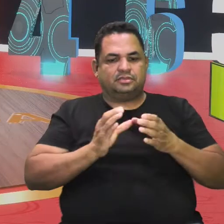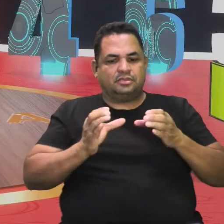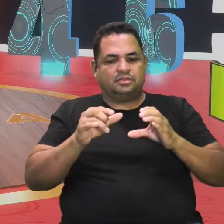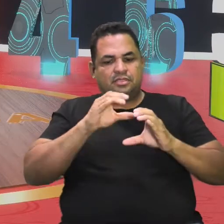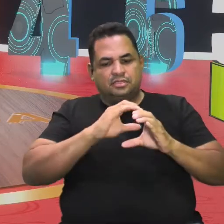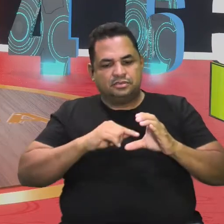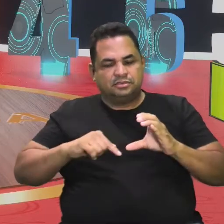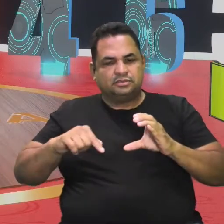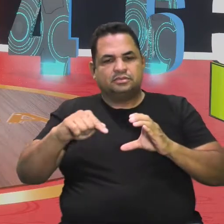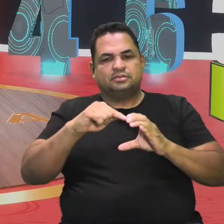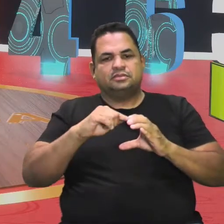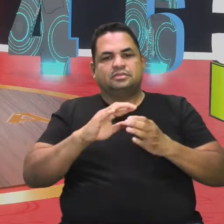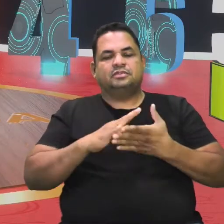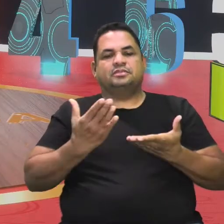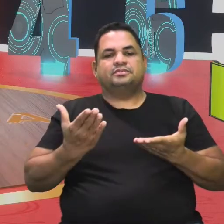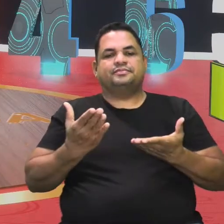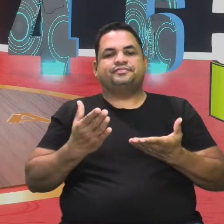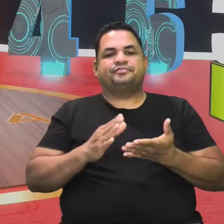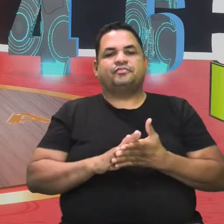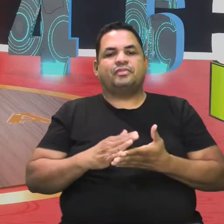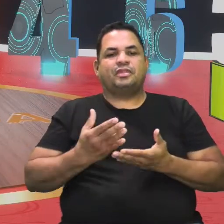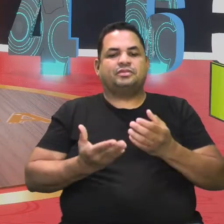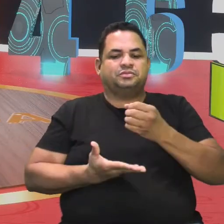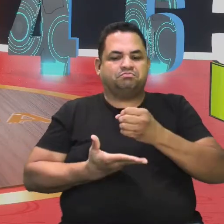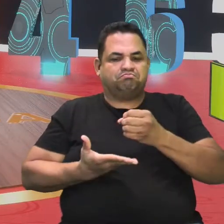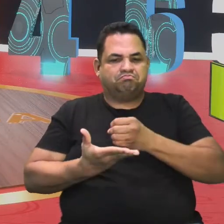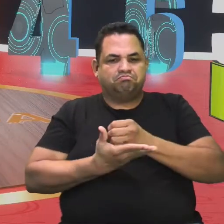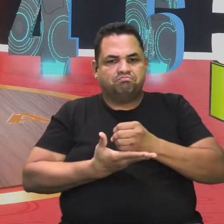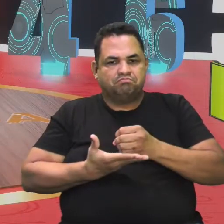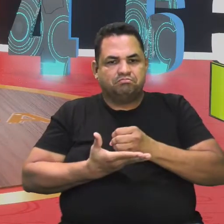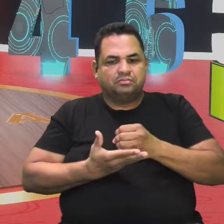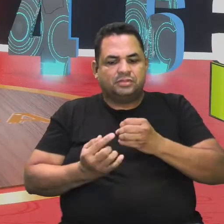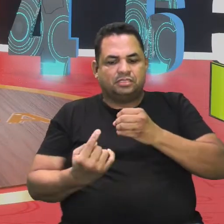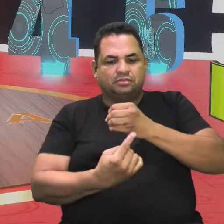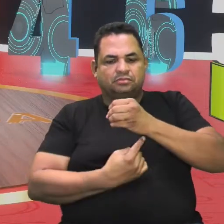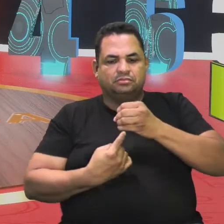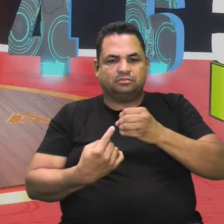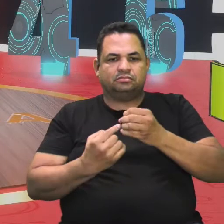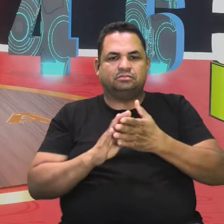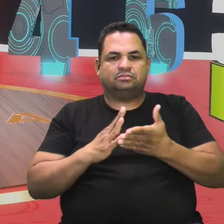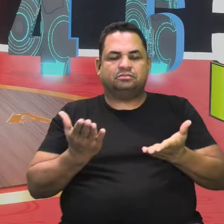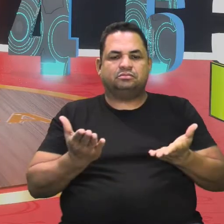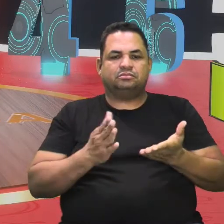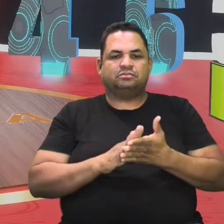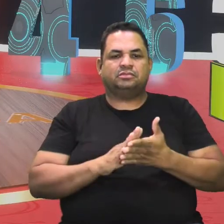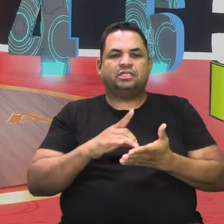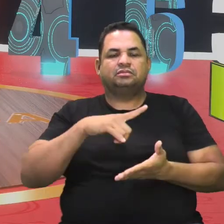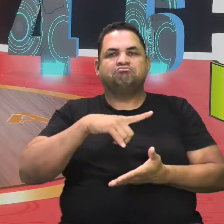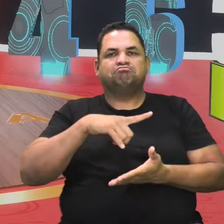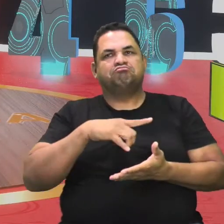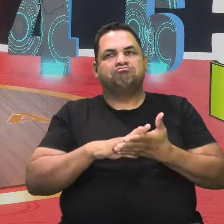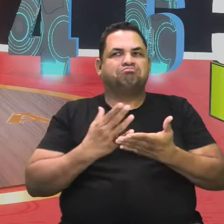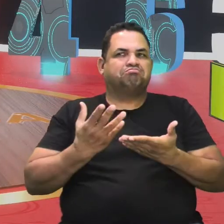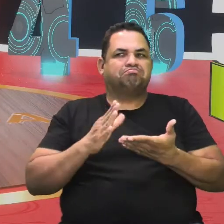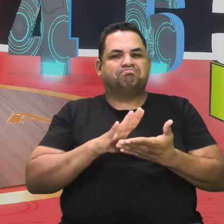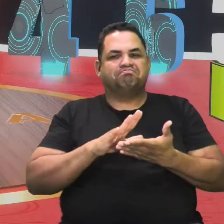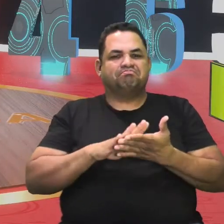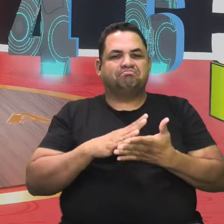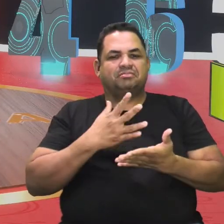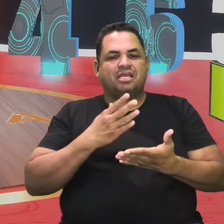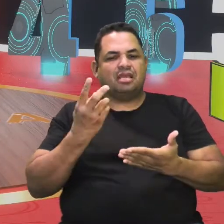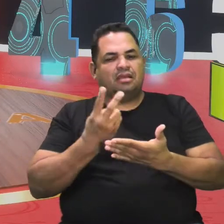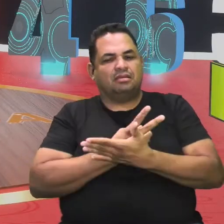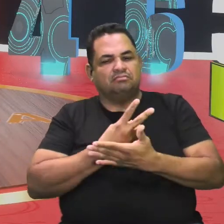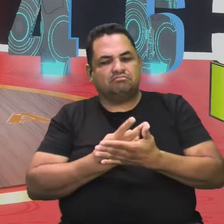esfera ainda, né? Mas o que mais pega ali é o círculo e a circunferência, que as pessoas às vezes se confundem e acabam cometendo alguns equívocos, né?